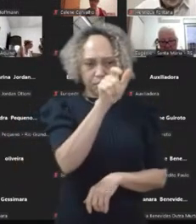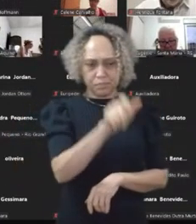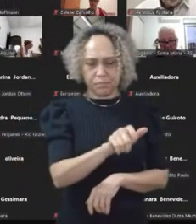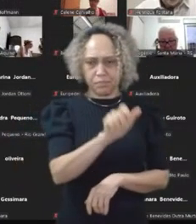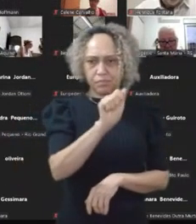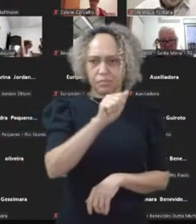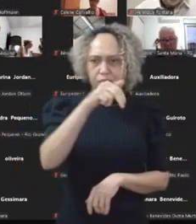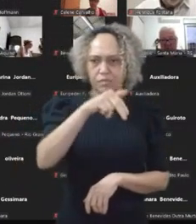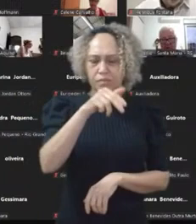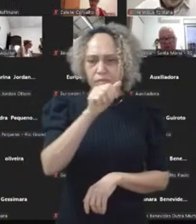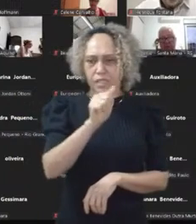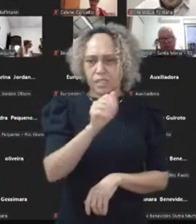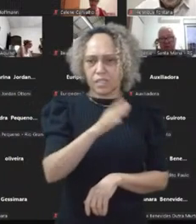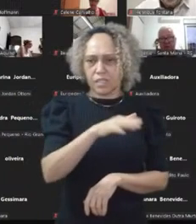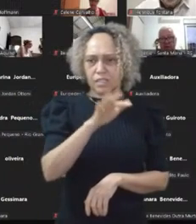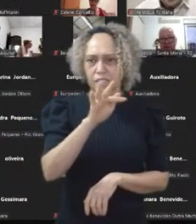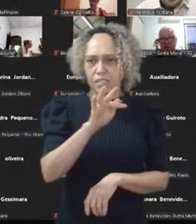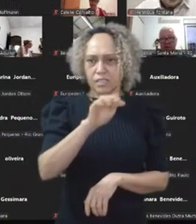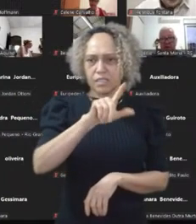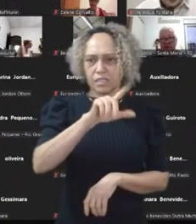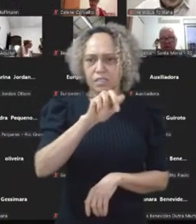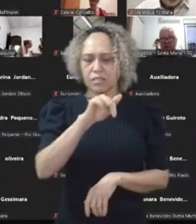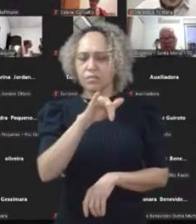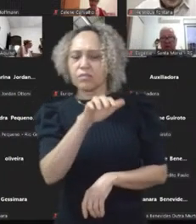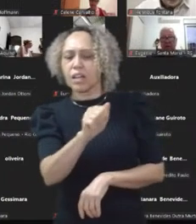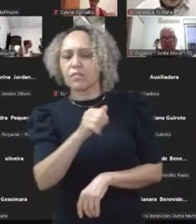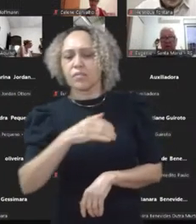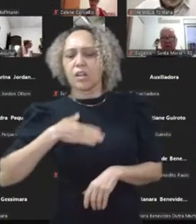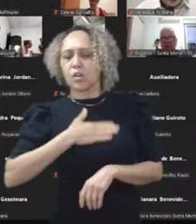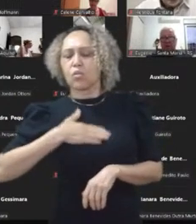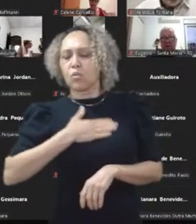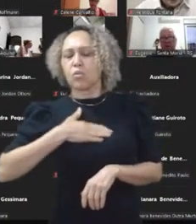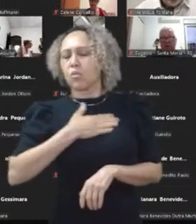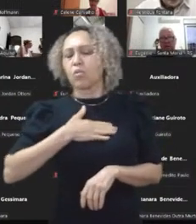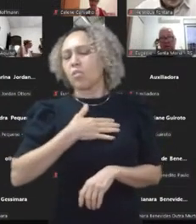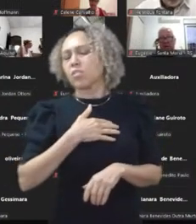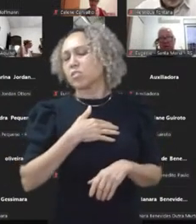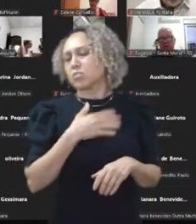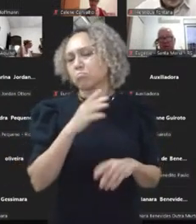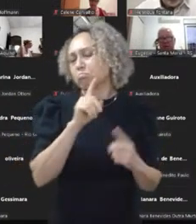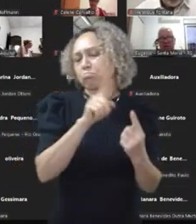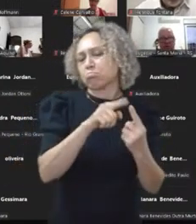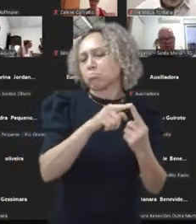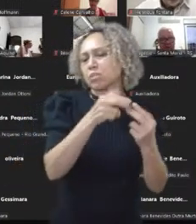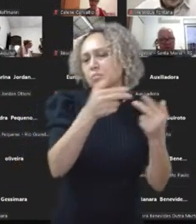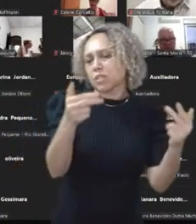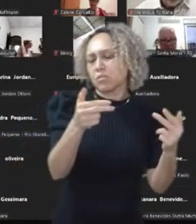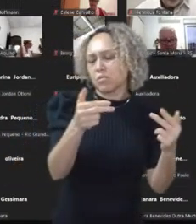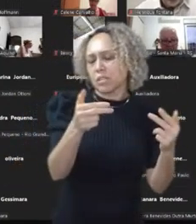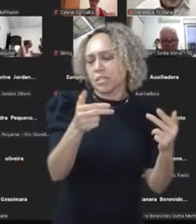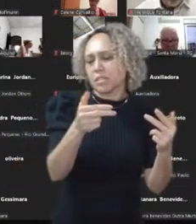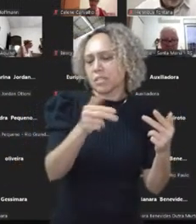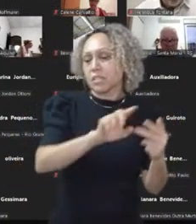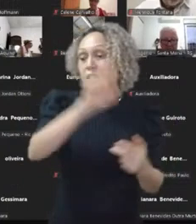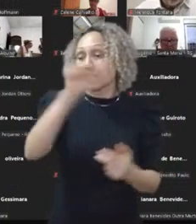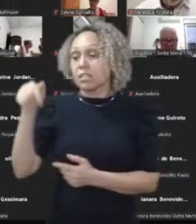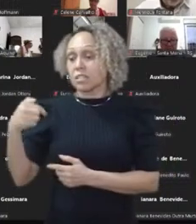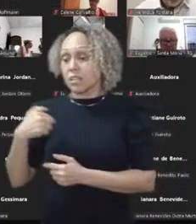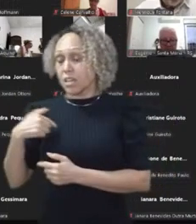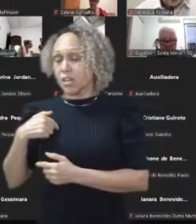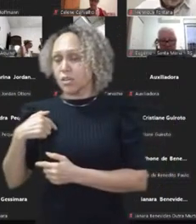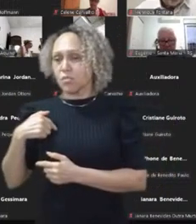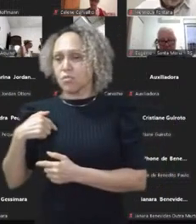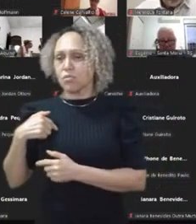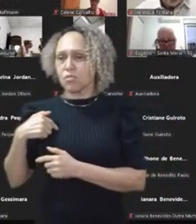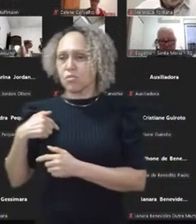gosto de uma coisa a se Ana Flávia gostar de b o algoritmo vai entender que eu tenho uma grande probabilidade de gostar de B também e vai Me direcionar